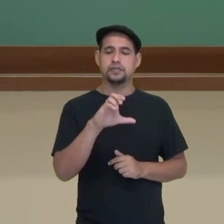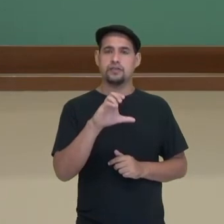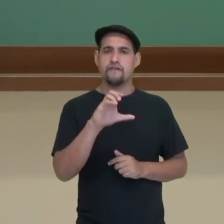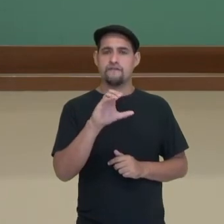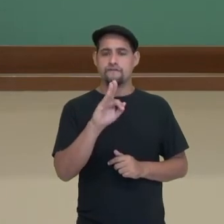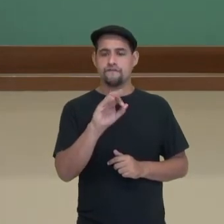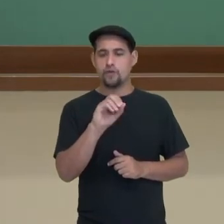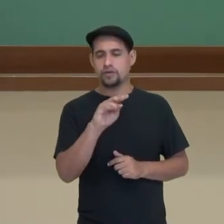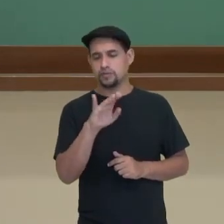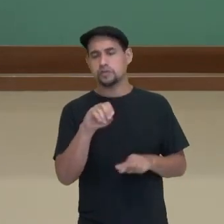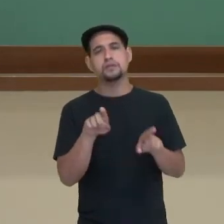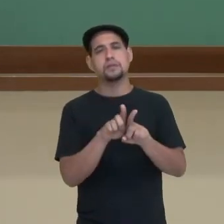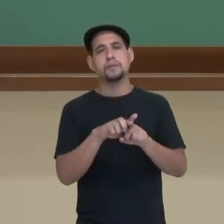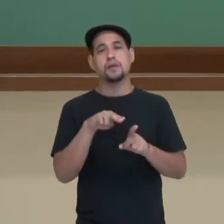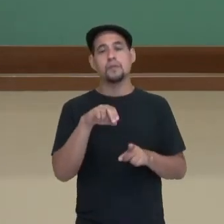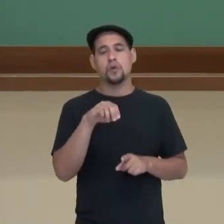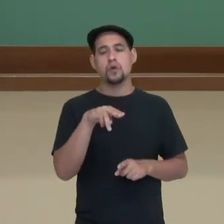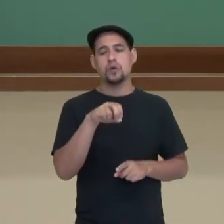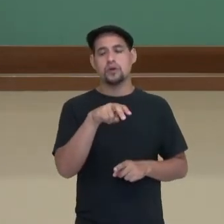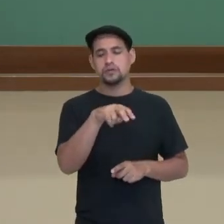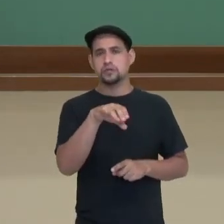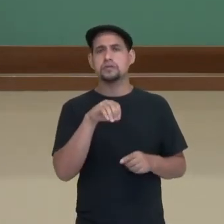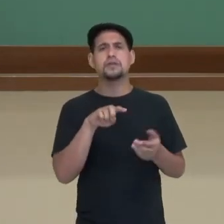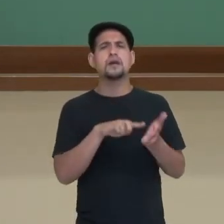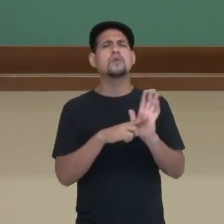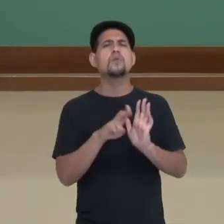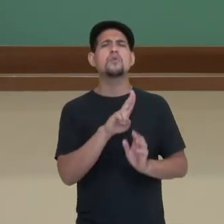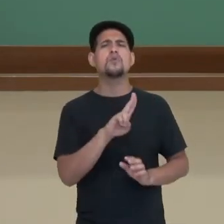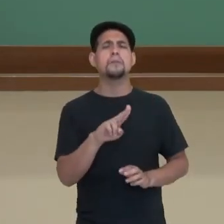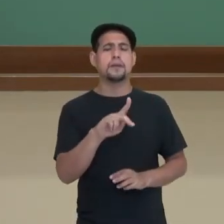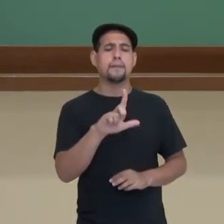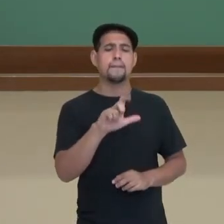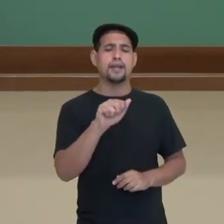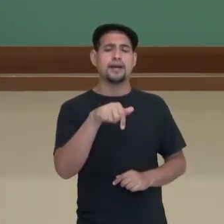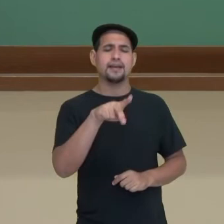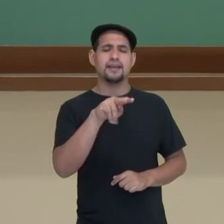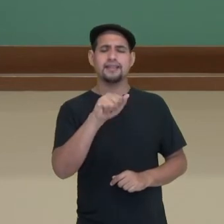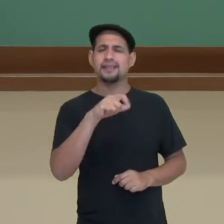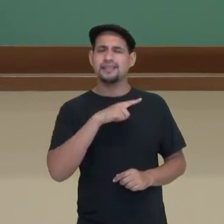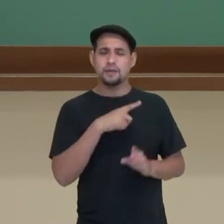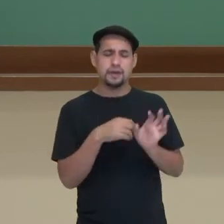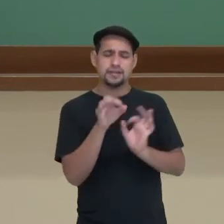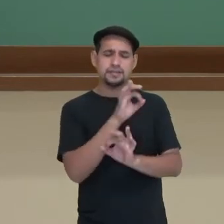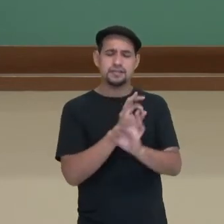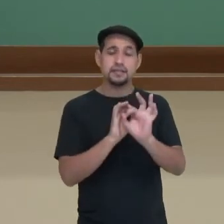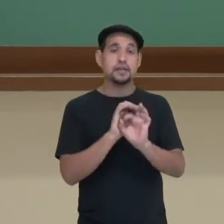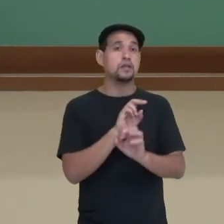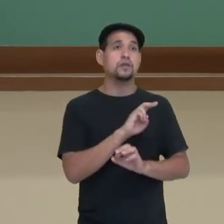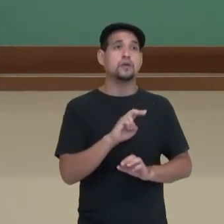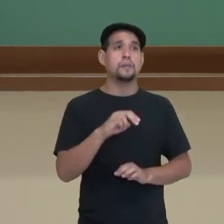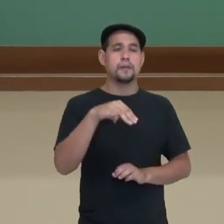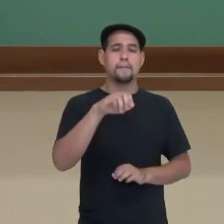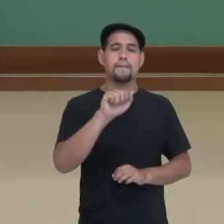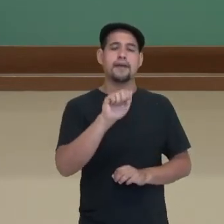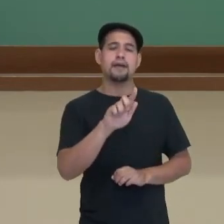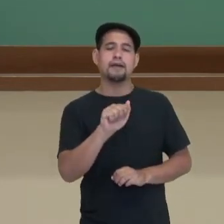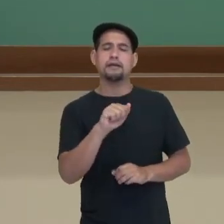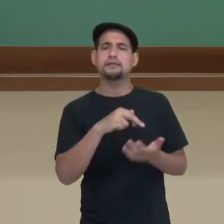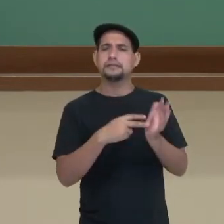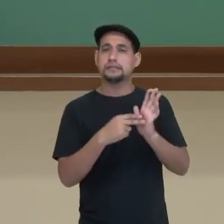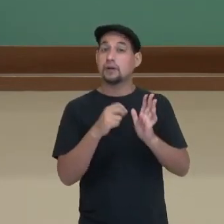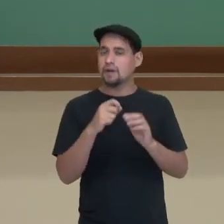monócitos. As plaquetas são fragmentos de células. Existe uma célula chamada megacariócito. Ela é uma